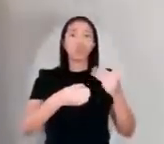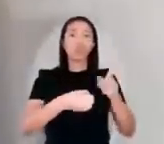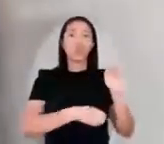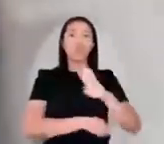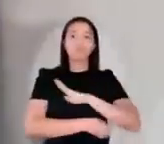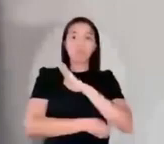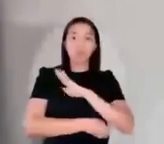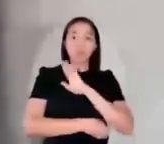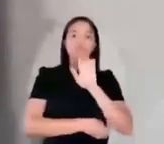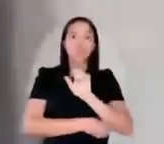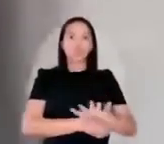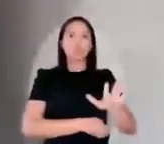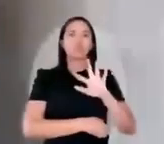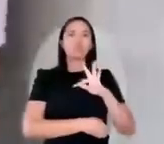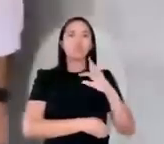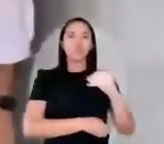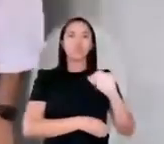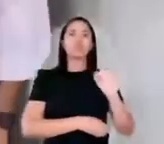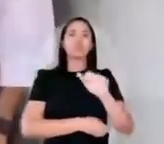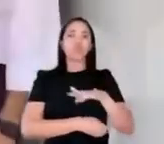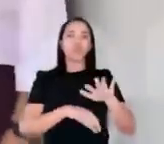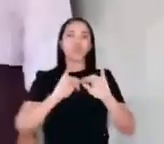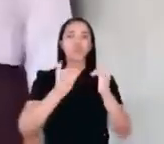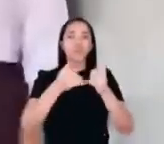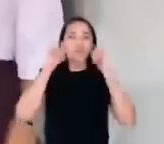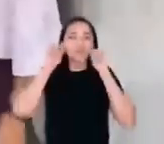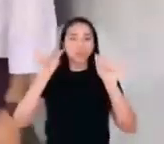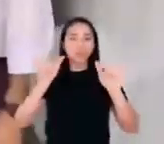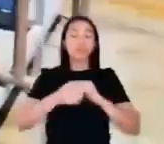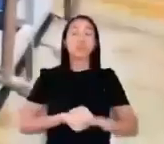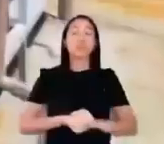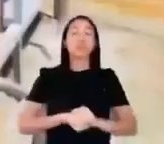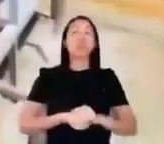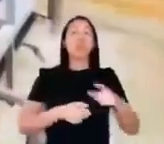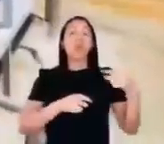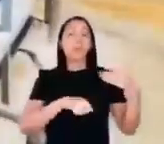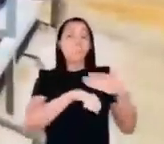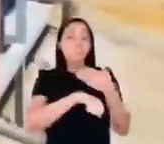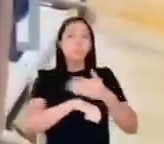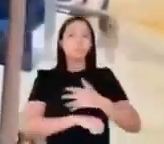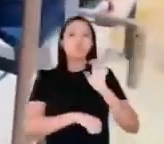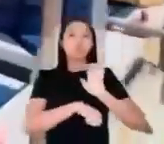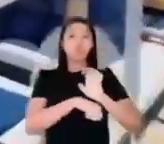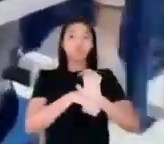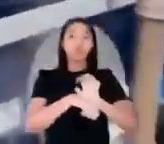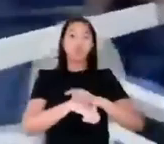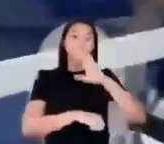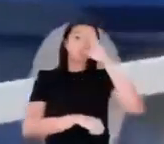o município de Breves e com todos os municípios do arquipélago do Marajó, a presença do